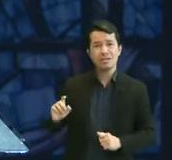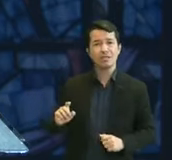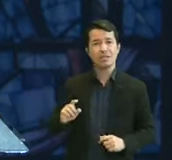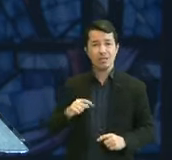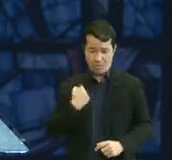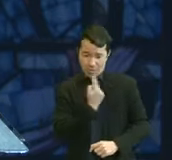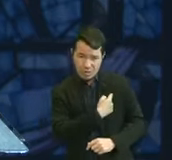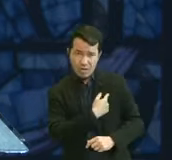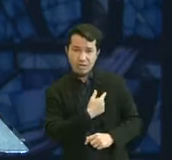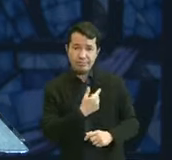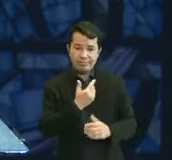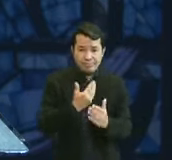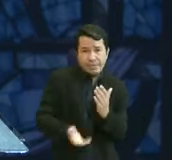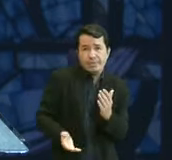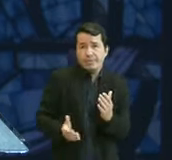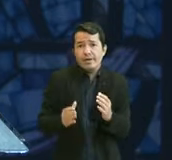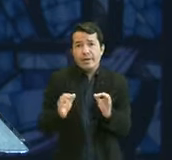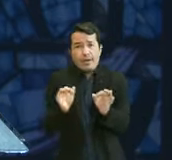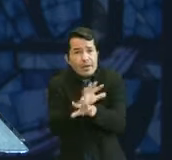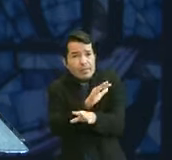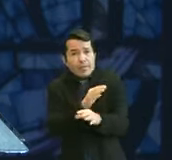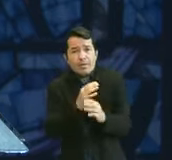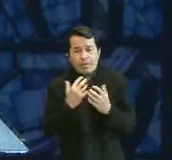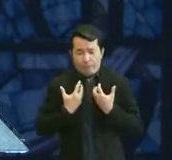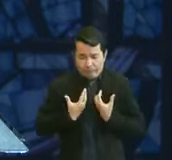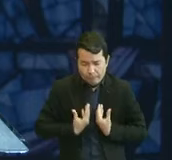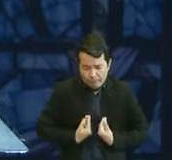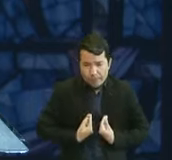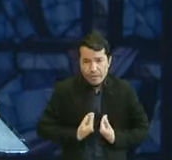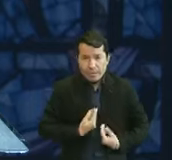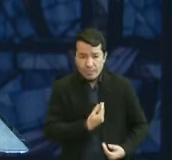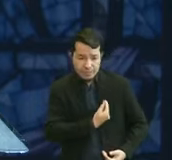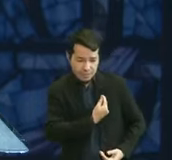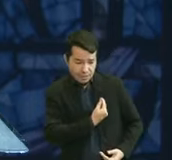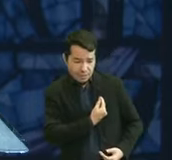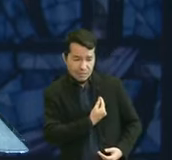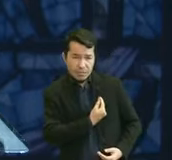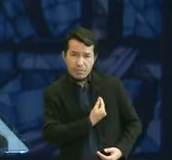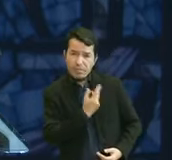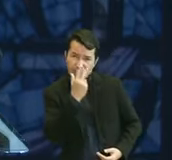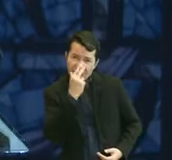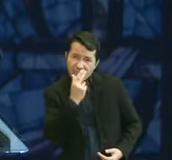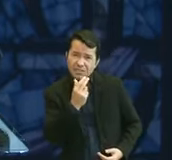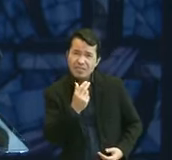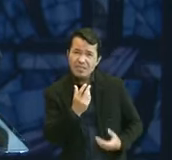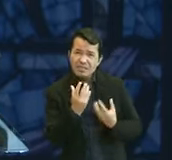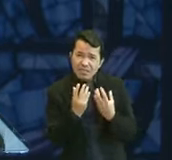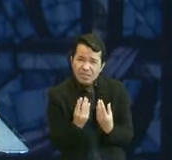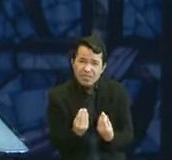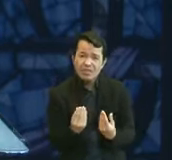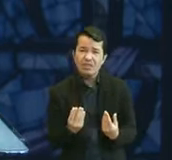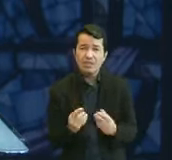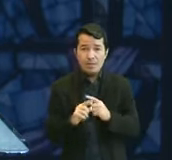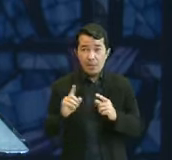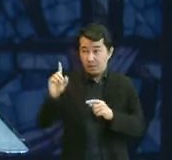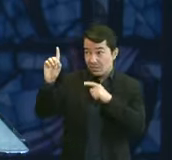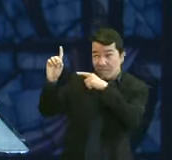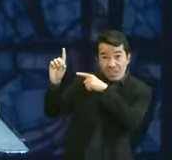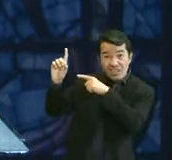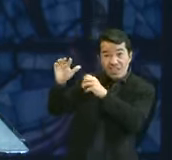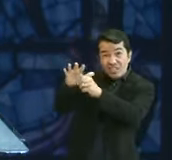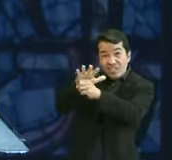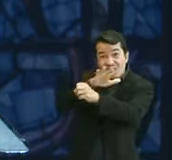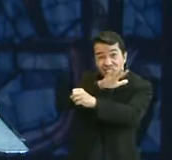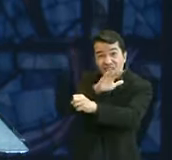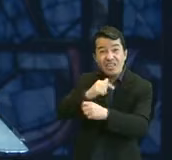plenamente. A oração é o lugar onde acessamos os reservatórios da graça de Deus. E hoje, talvez